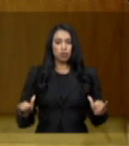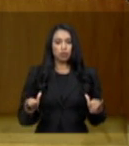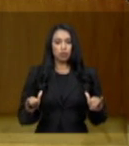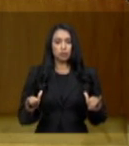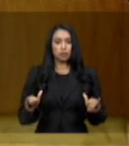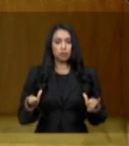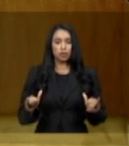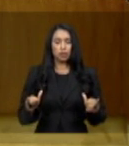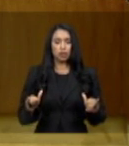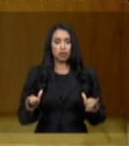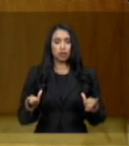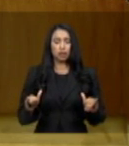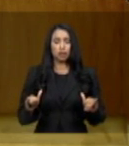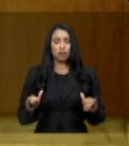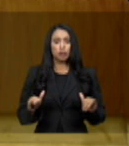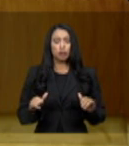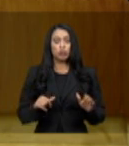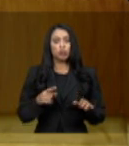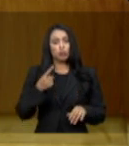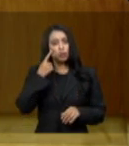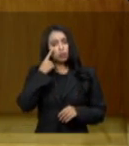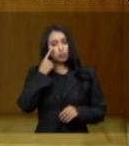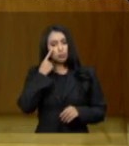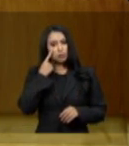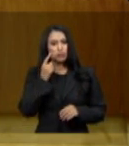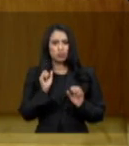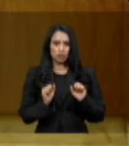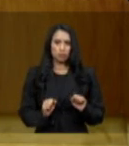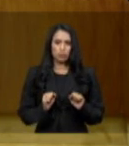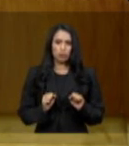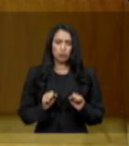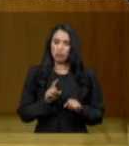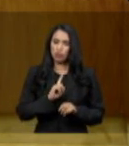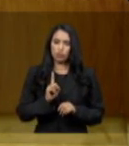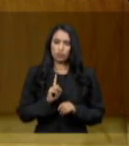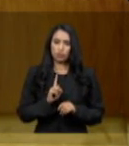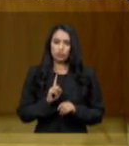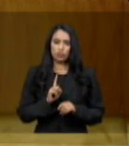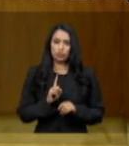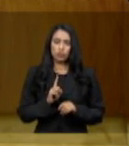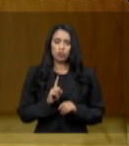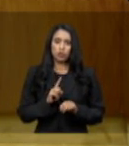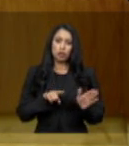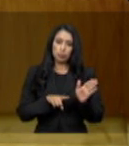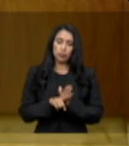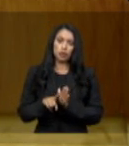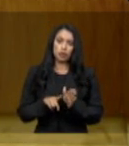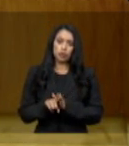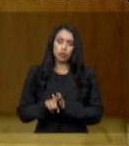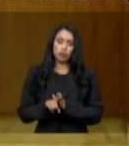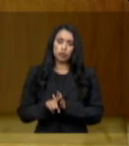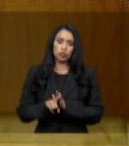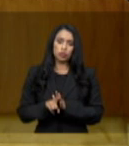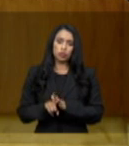com como observações algo assim não pergunto